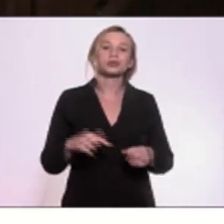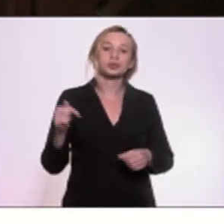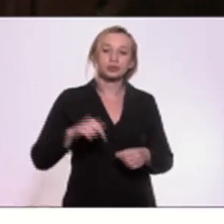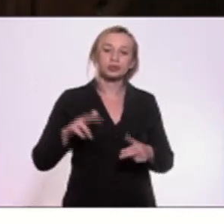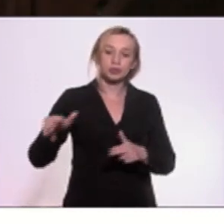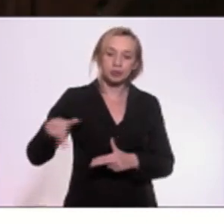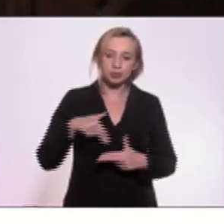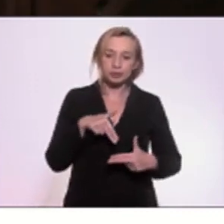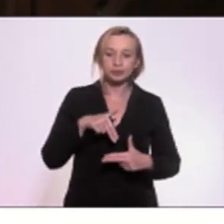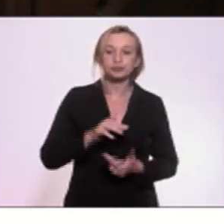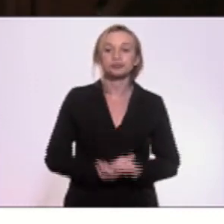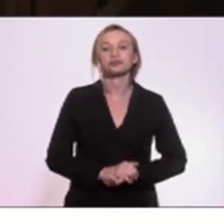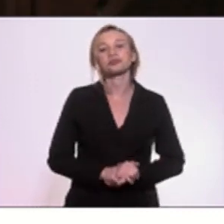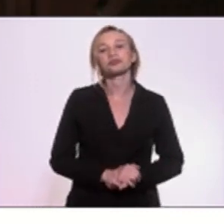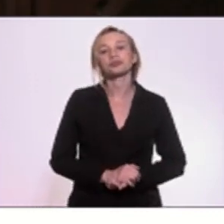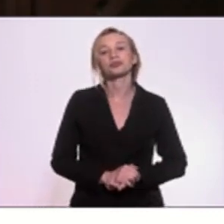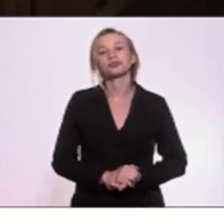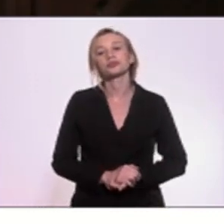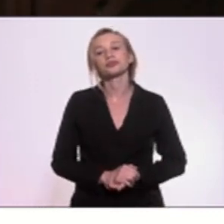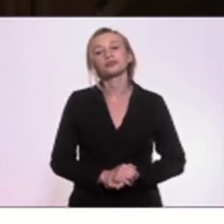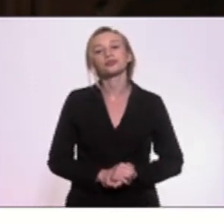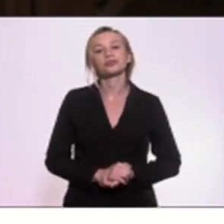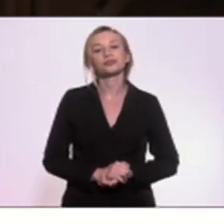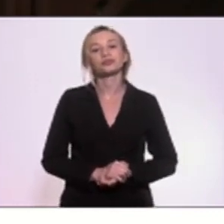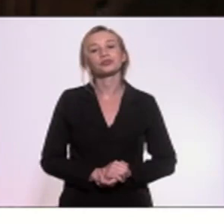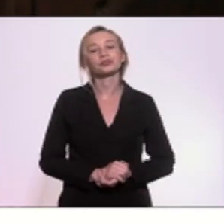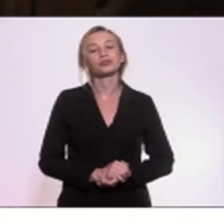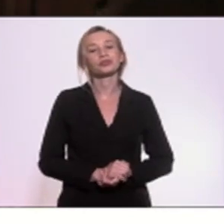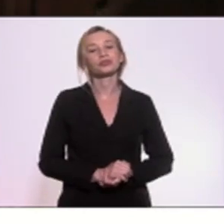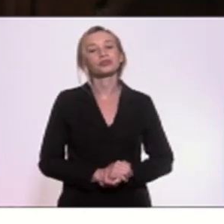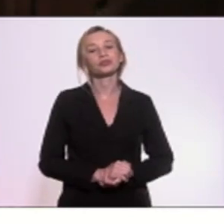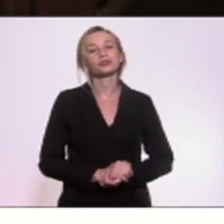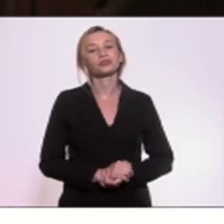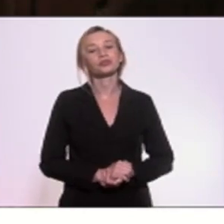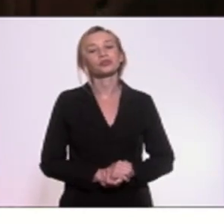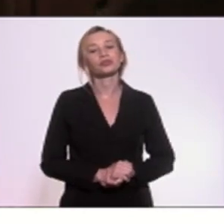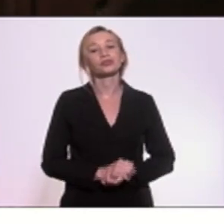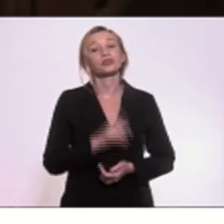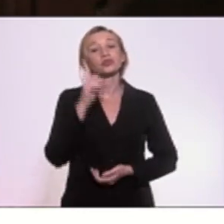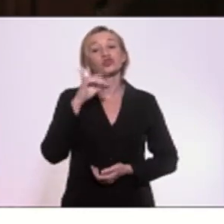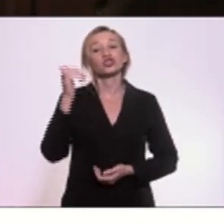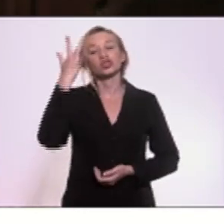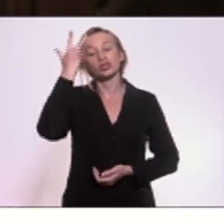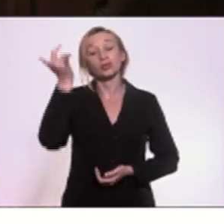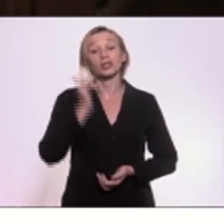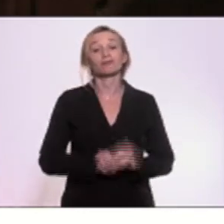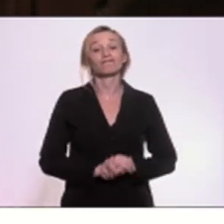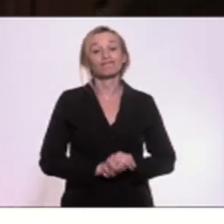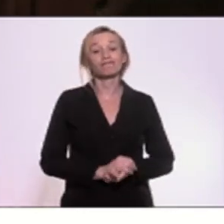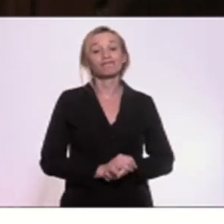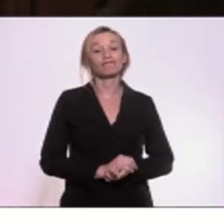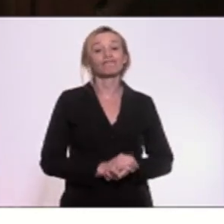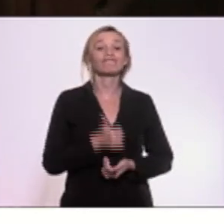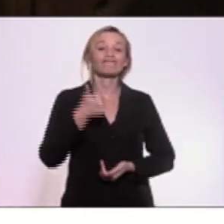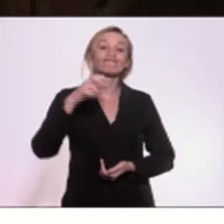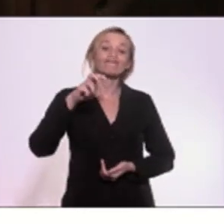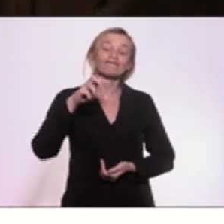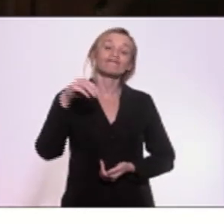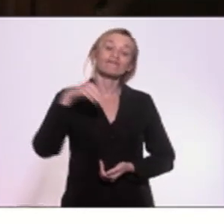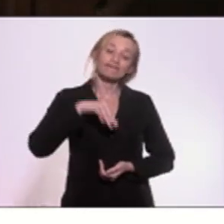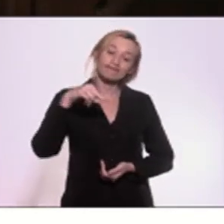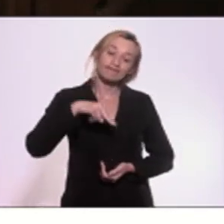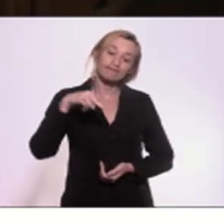tribuna, a respeito da data de amanhã, 15 de